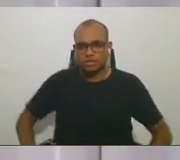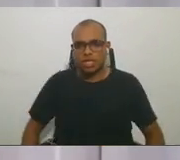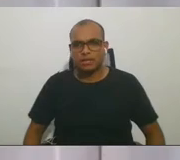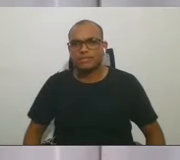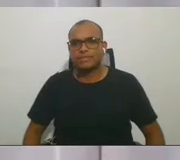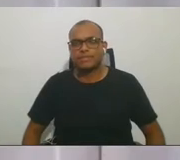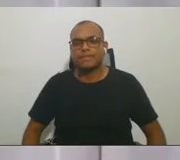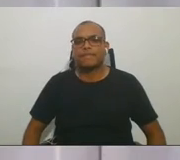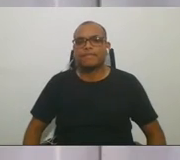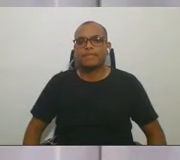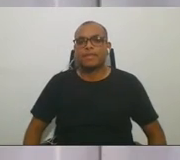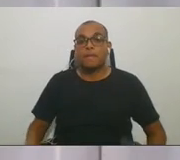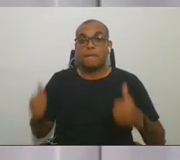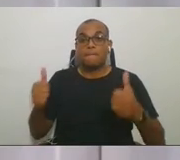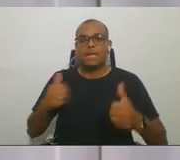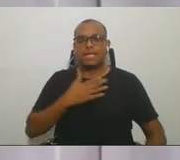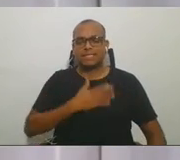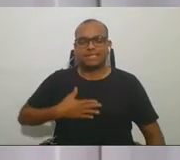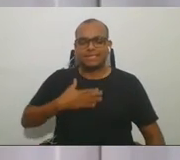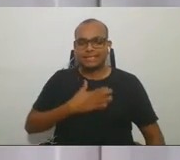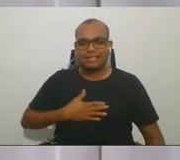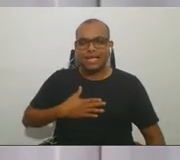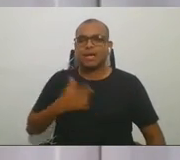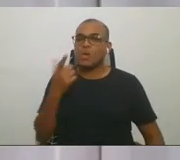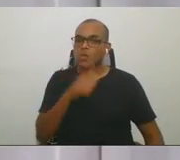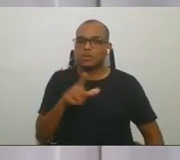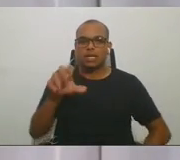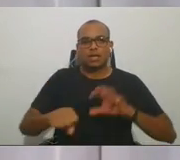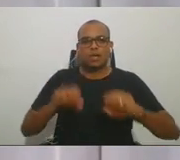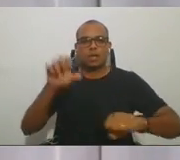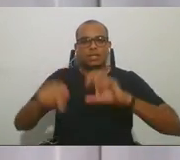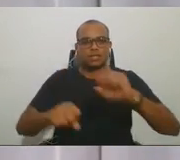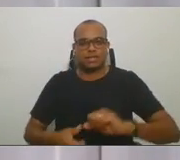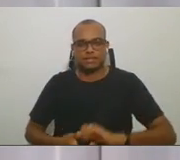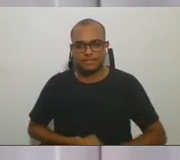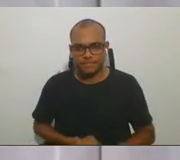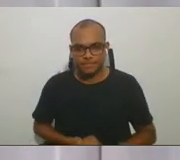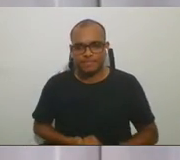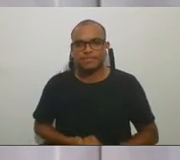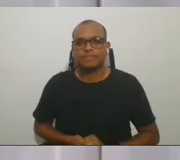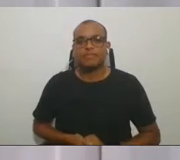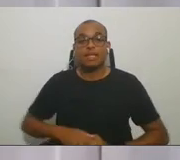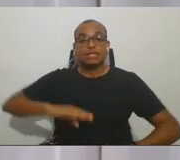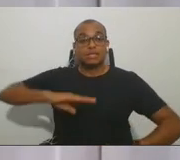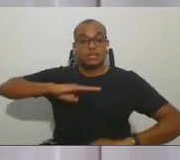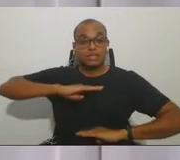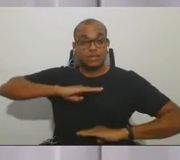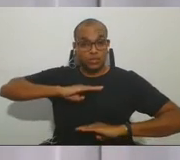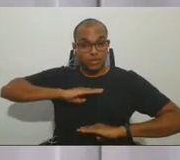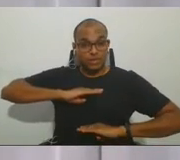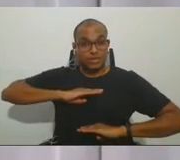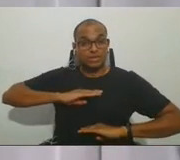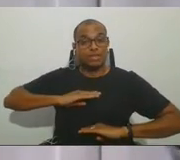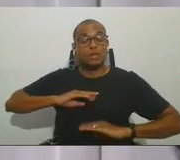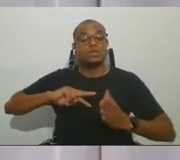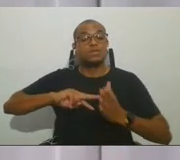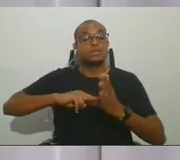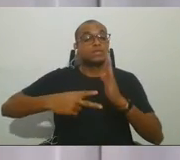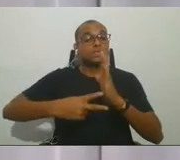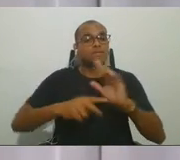deste bem-estar que tenho alcançado. Essa situação pode